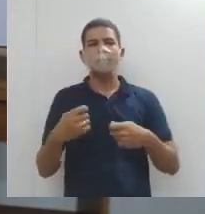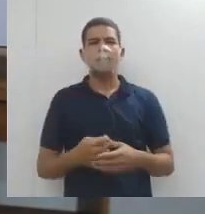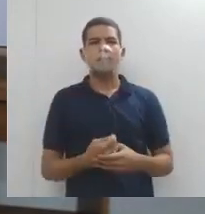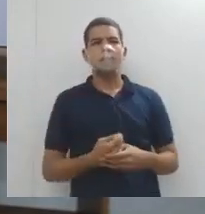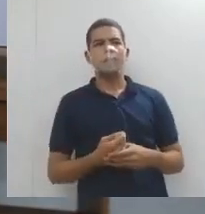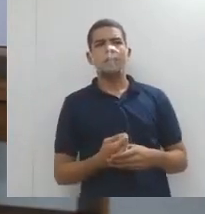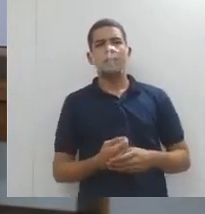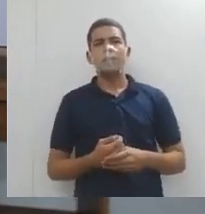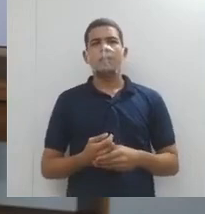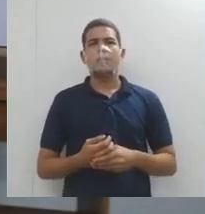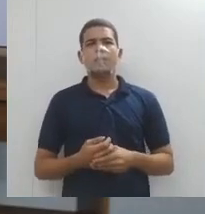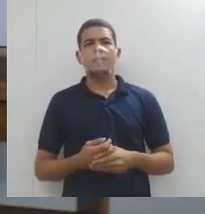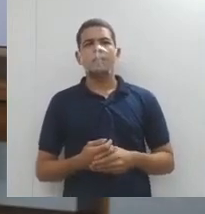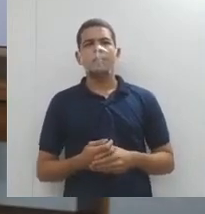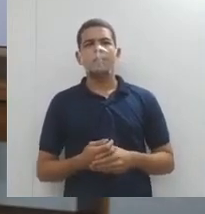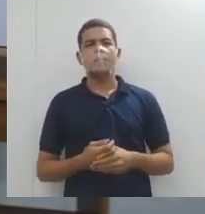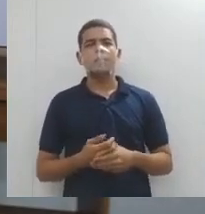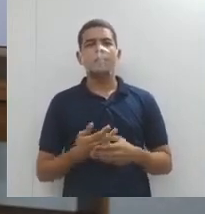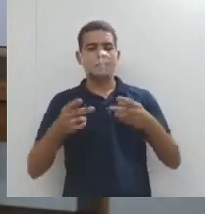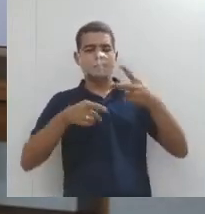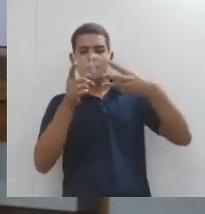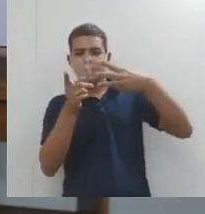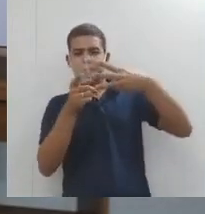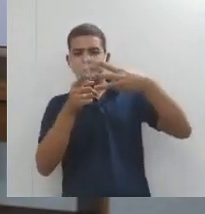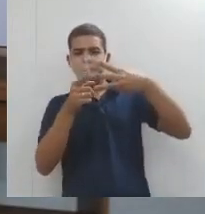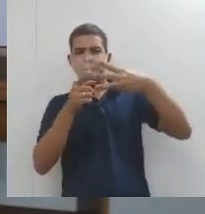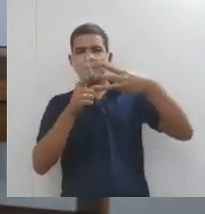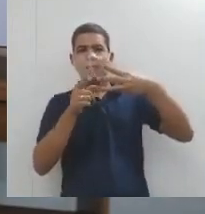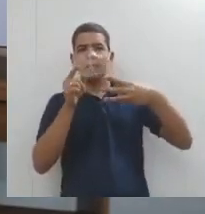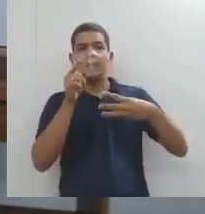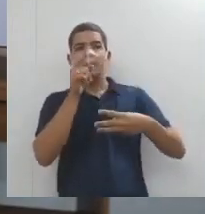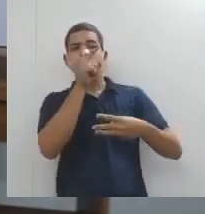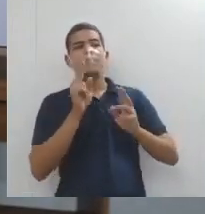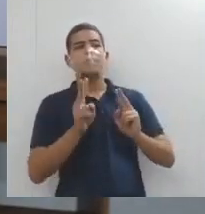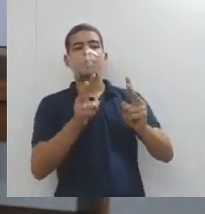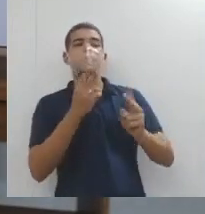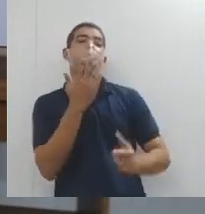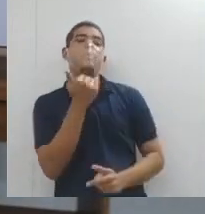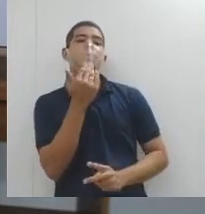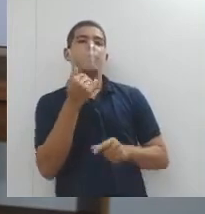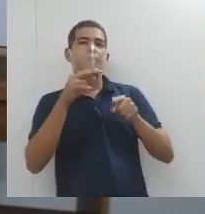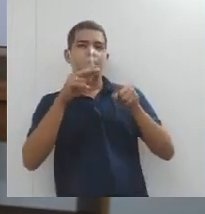Então, no caso do ela sempre, a segunda frase, ela sempre come pizza,